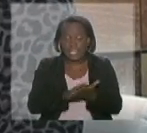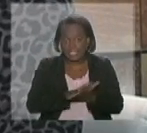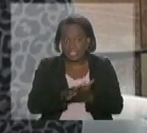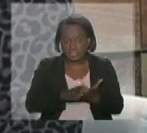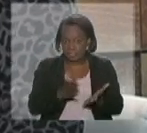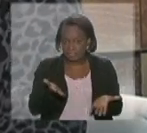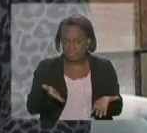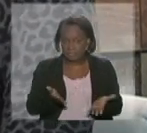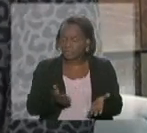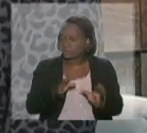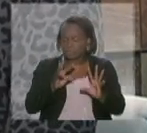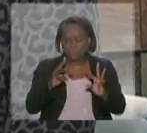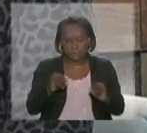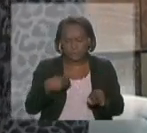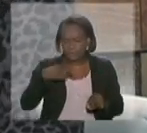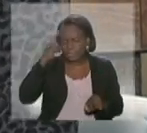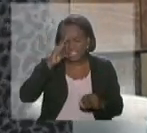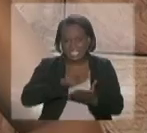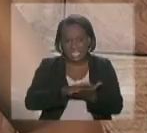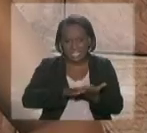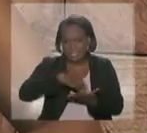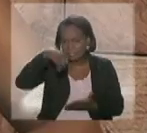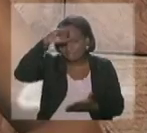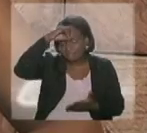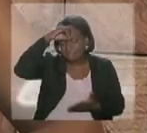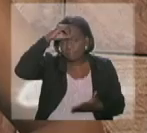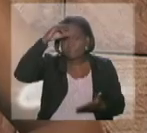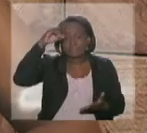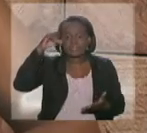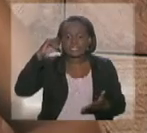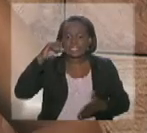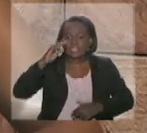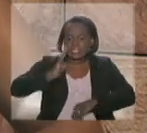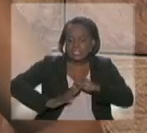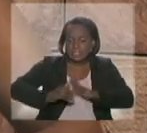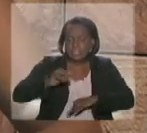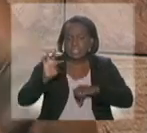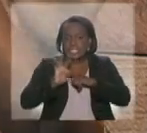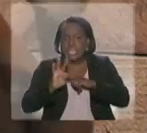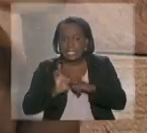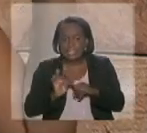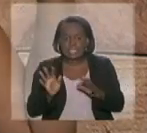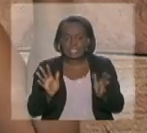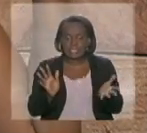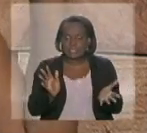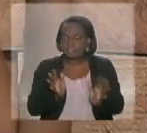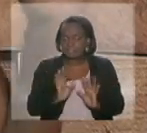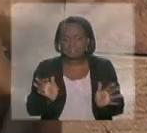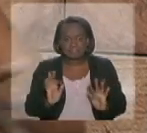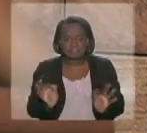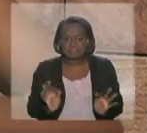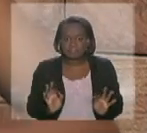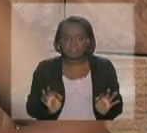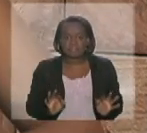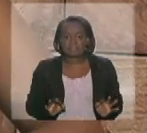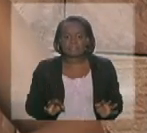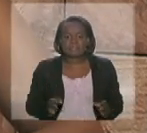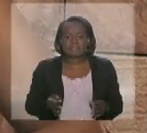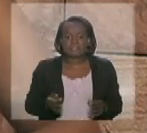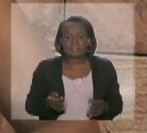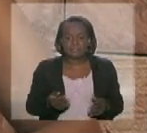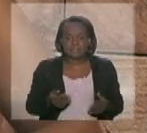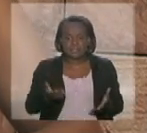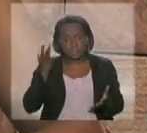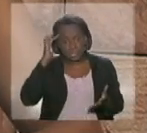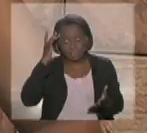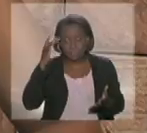totalmente inexperiente até aquele momento totalmente totalmente inexperiente totalmente eu não tinha a menor técnica se é que se